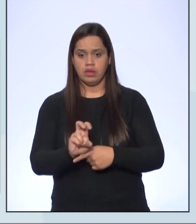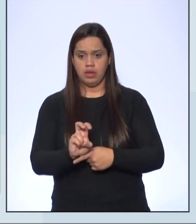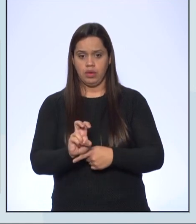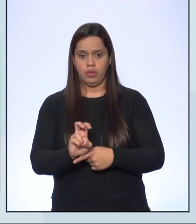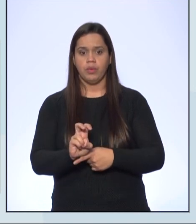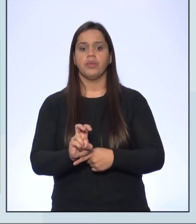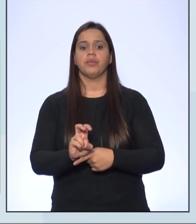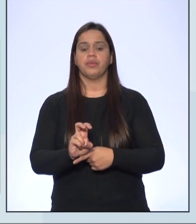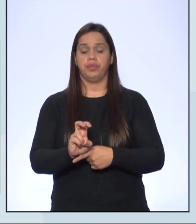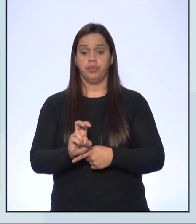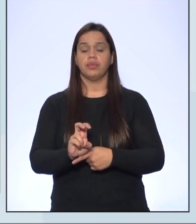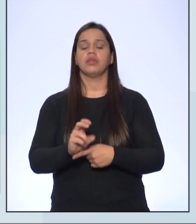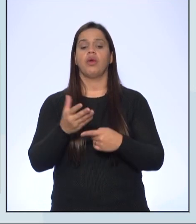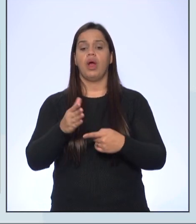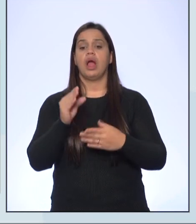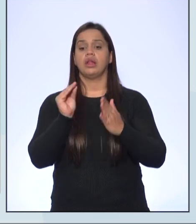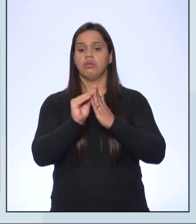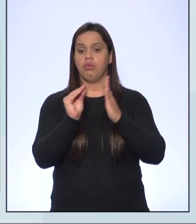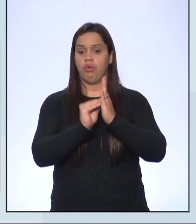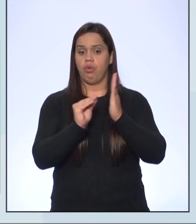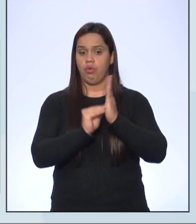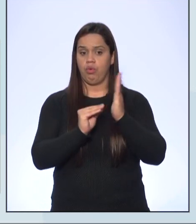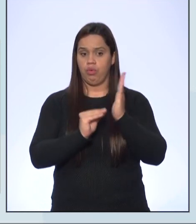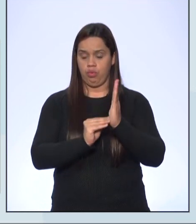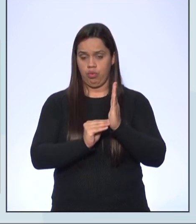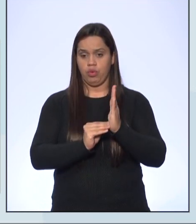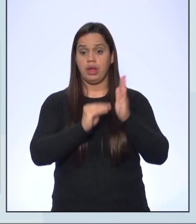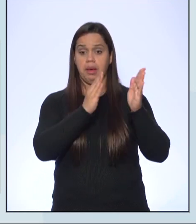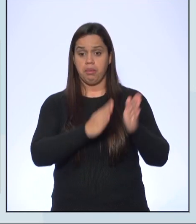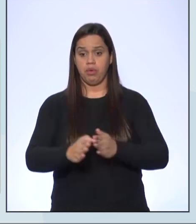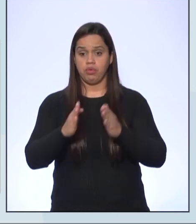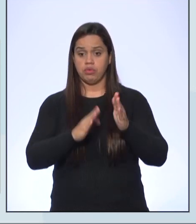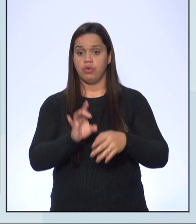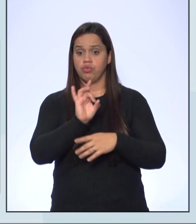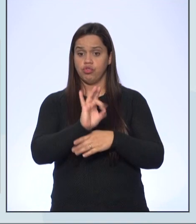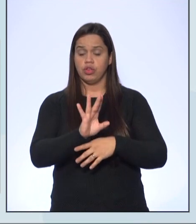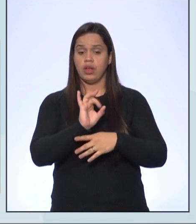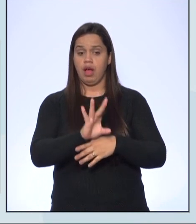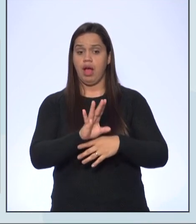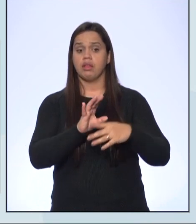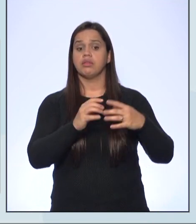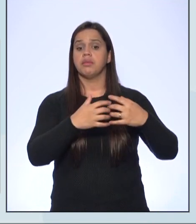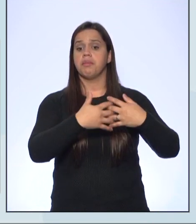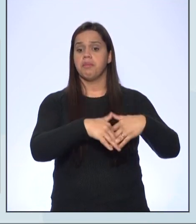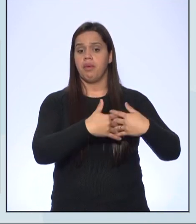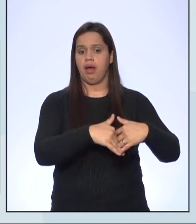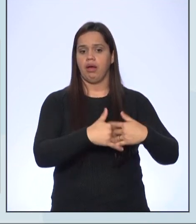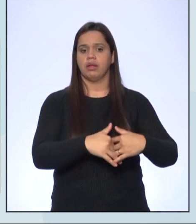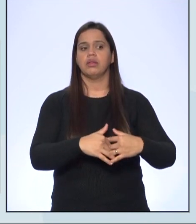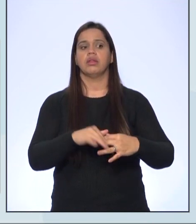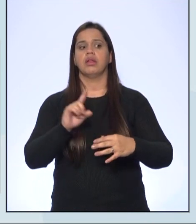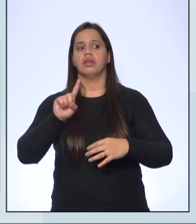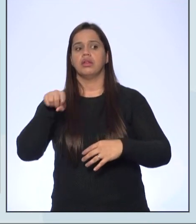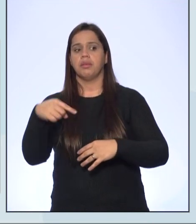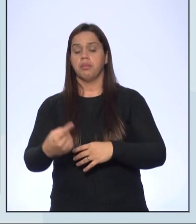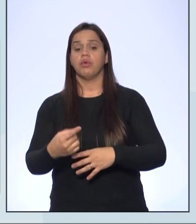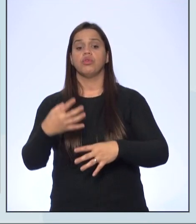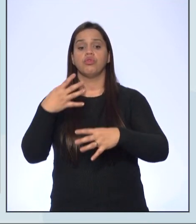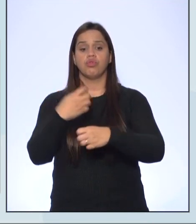75. Então, ali eu coloquei os valores, né, de cada uma, quanto produz por hora, e o total, se eu somar, dava